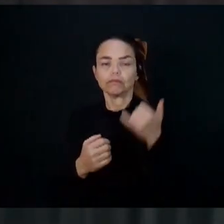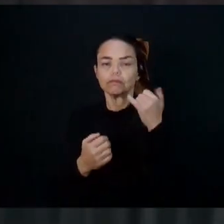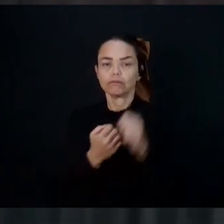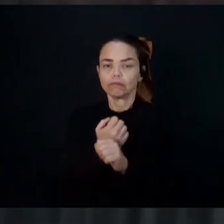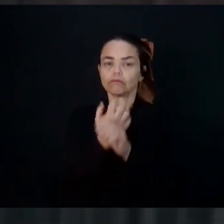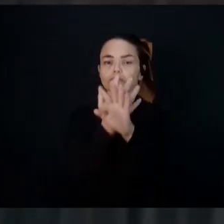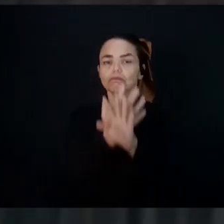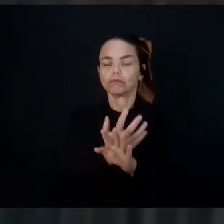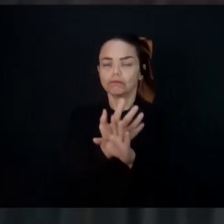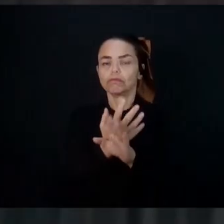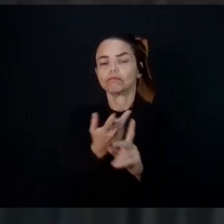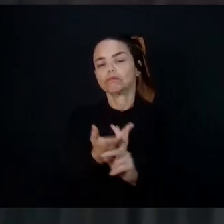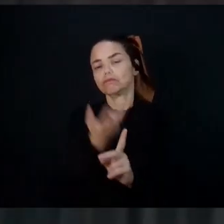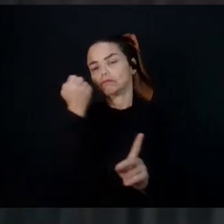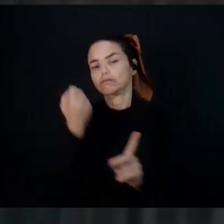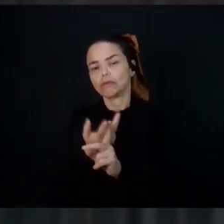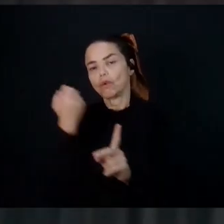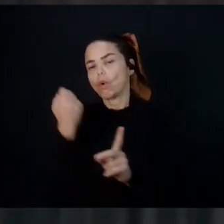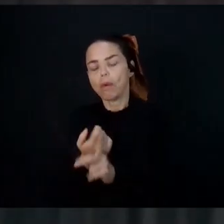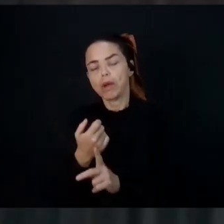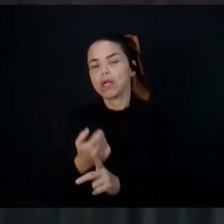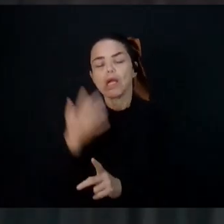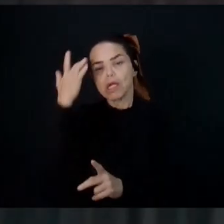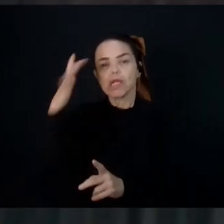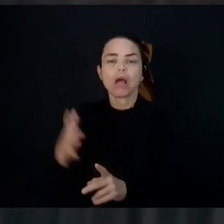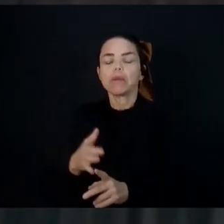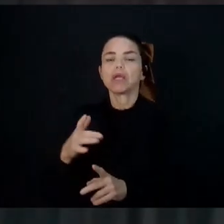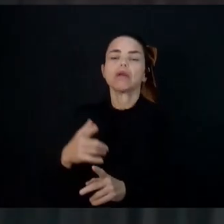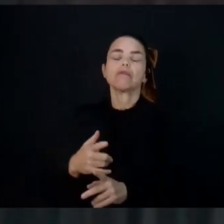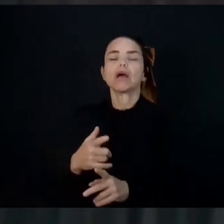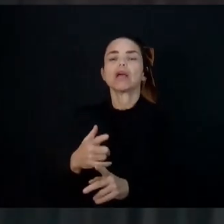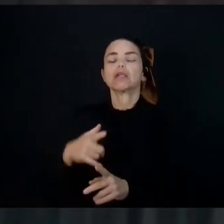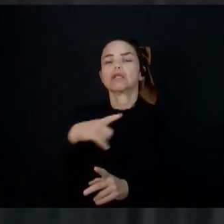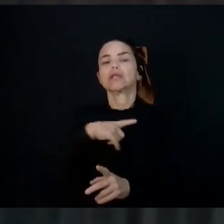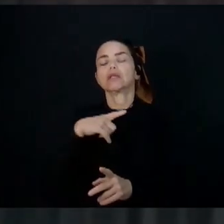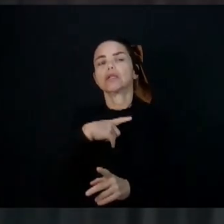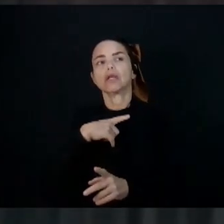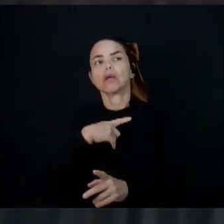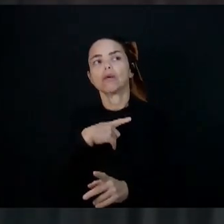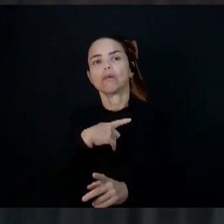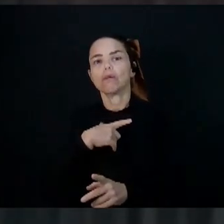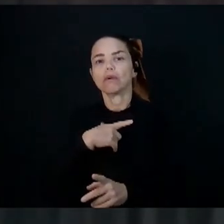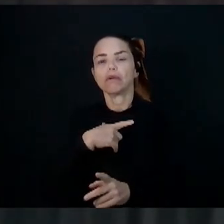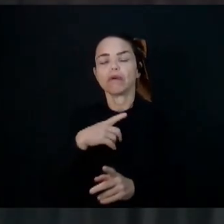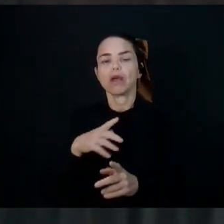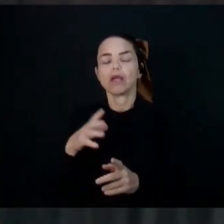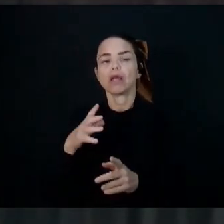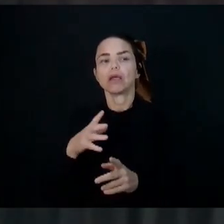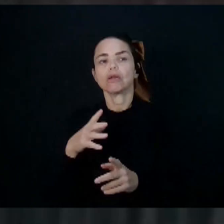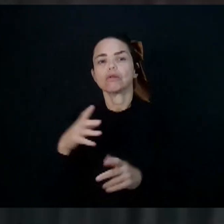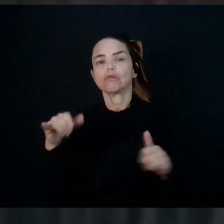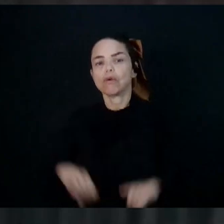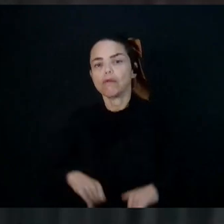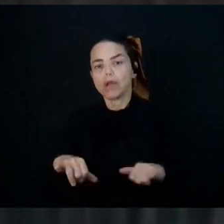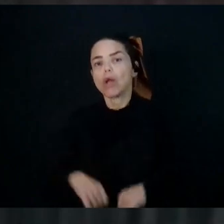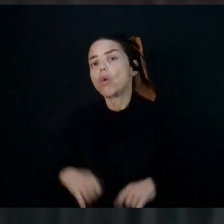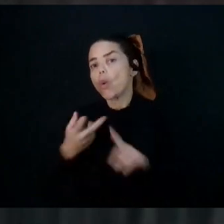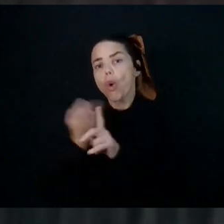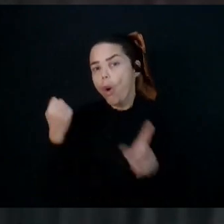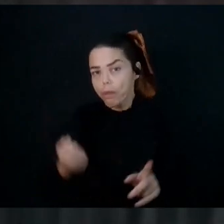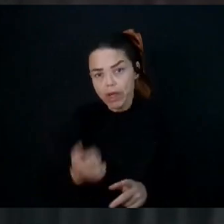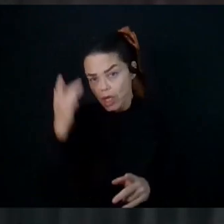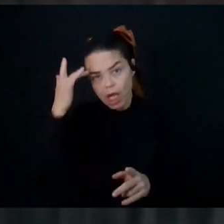pessoa vai conversando, de repente passa a senha do banco, e você fala, meu Deus, o que eu fiz? Eu fui envolvido por uma história. De repente você